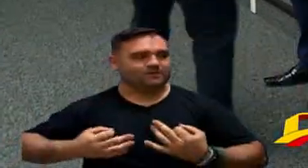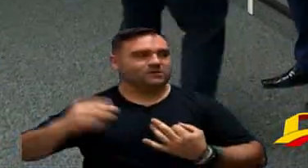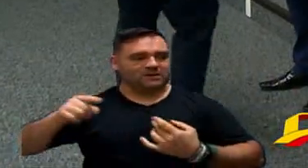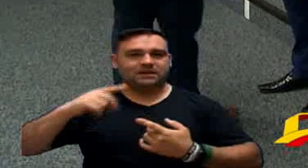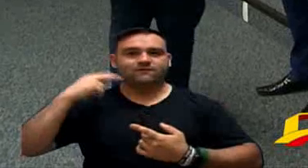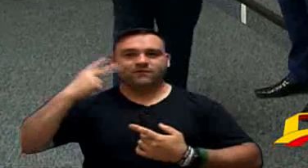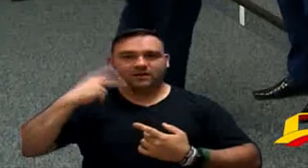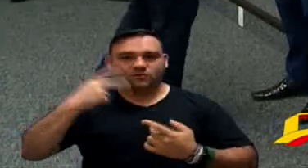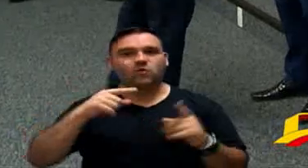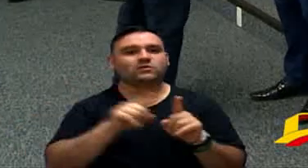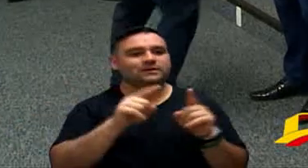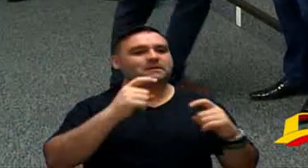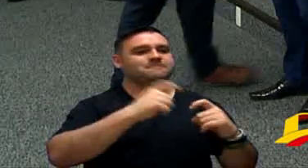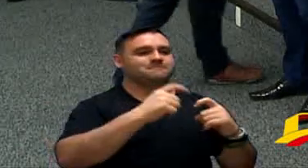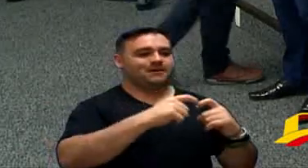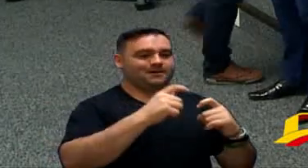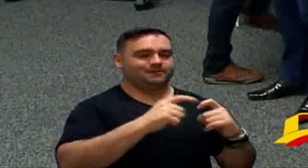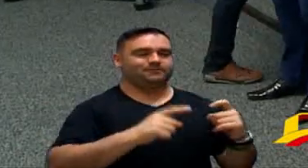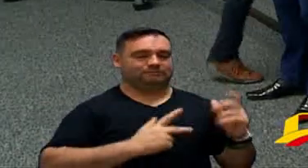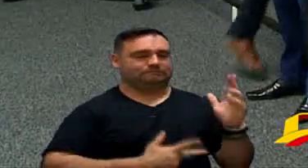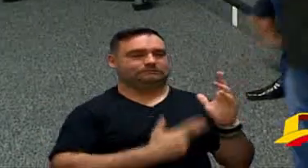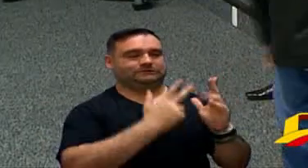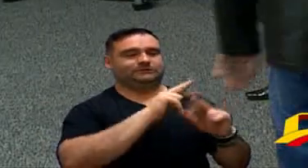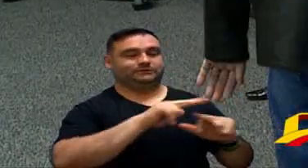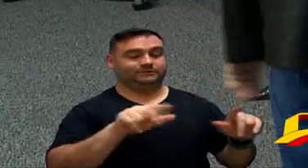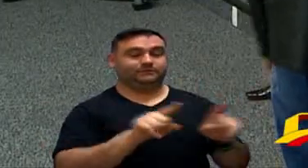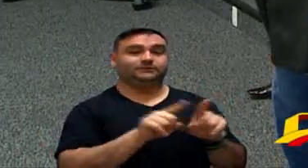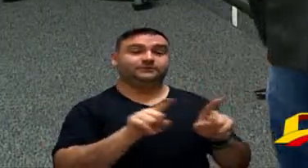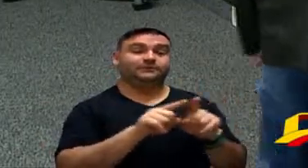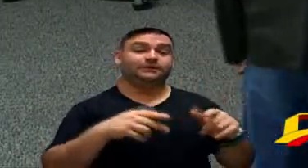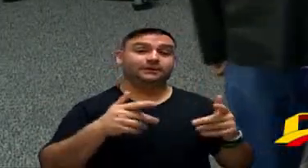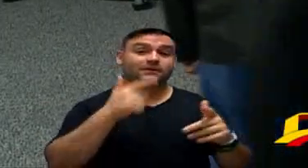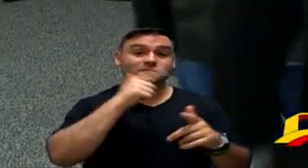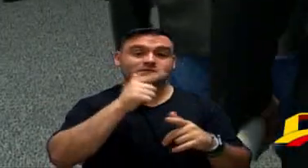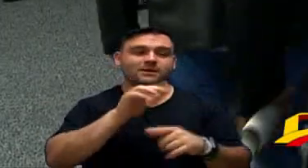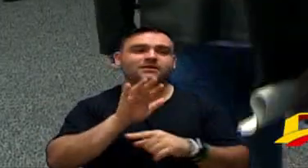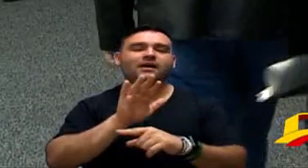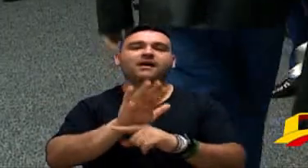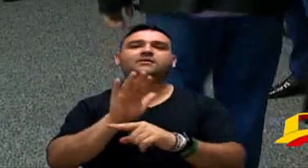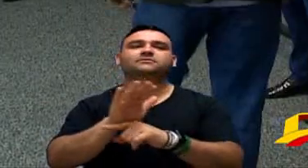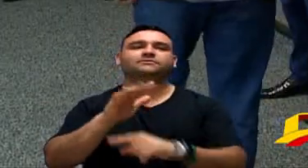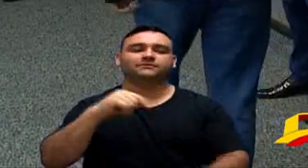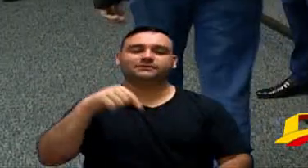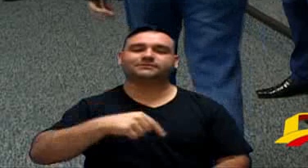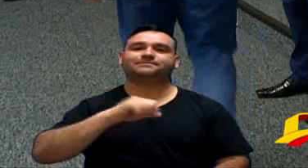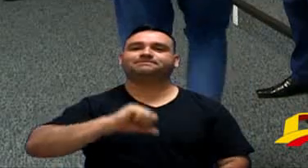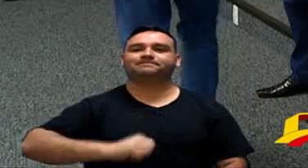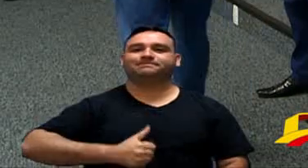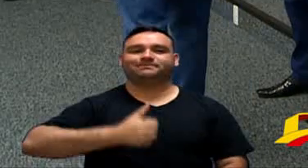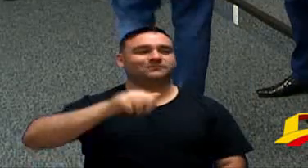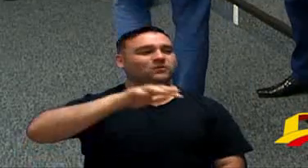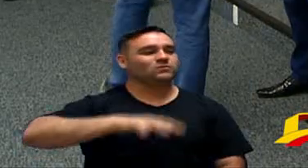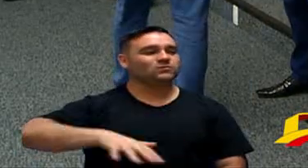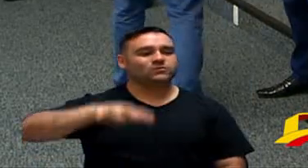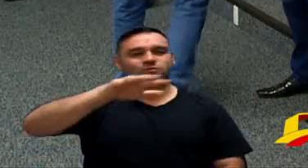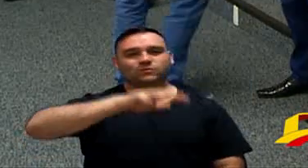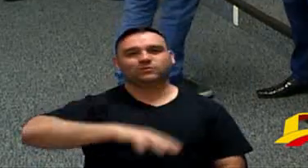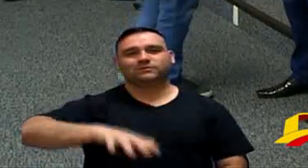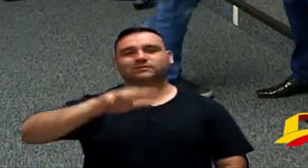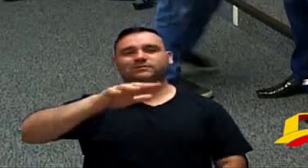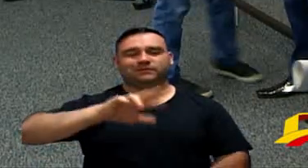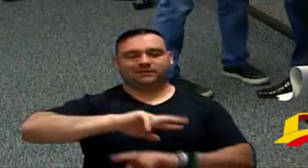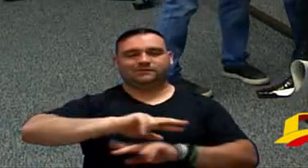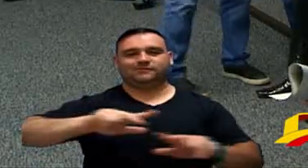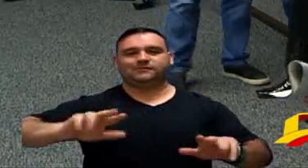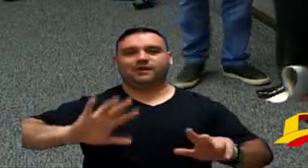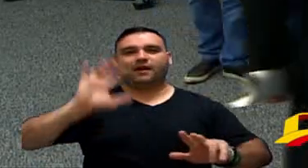funções de médico e Vereador e assim tem colaborado para o nosso bem-estar em todas as